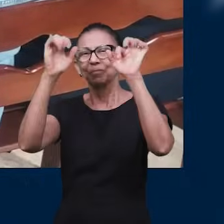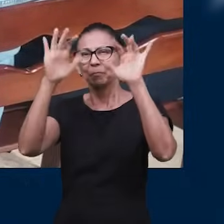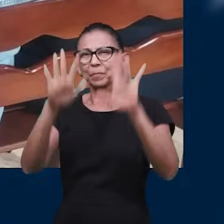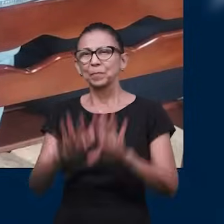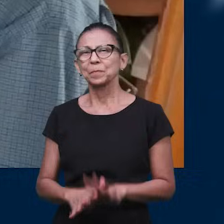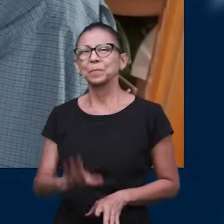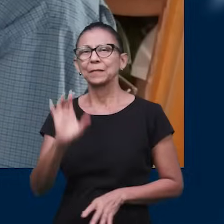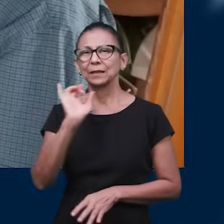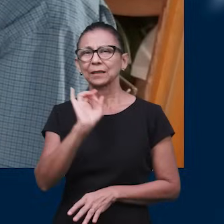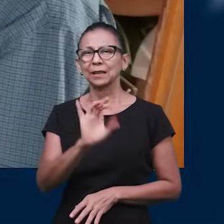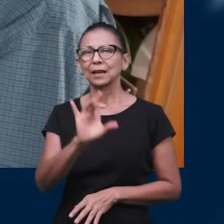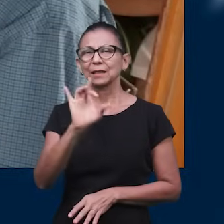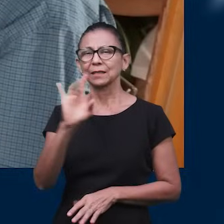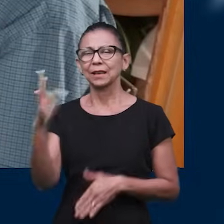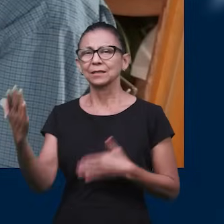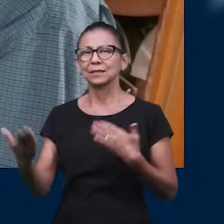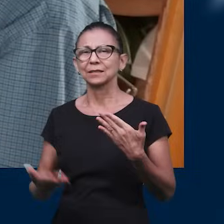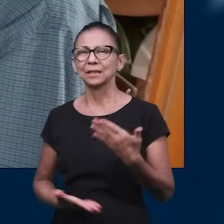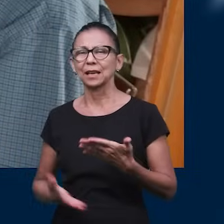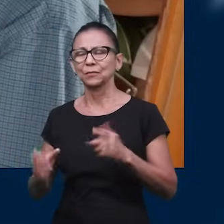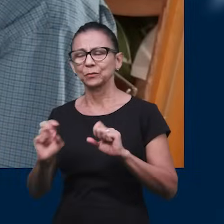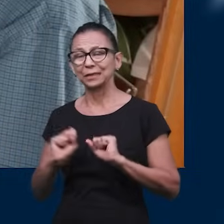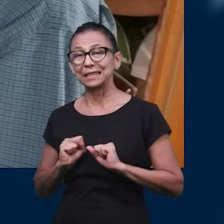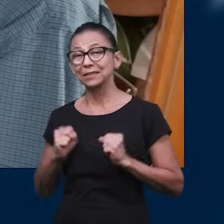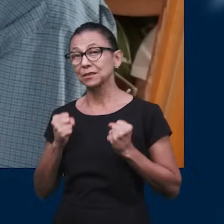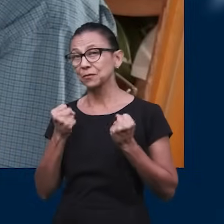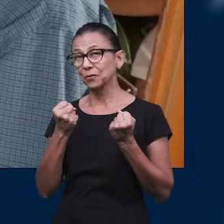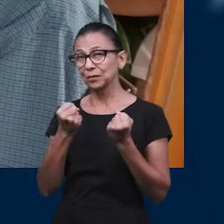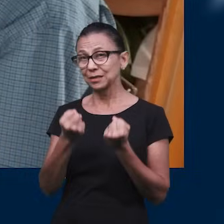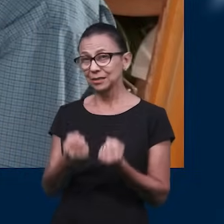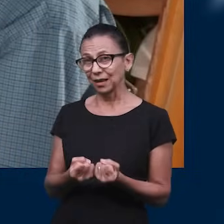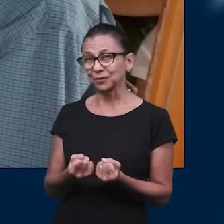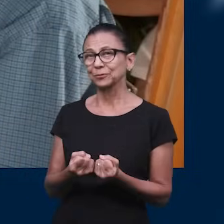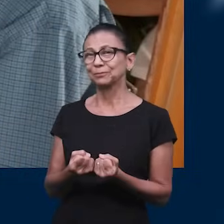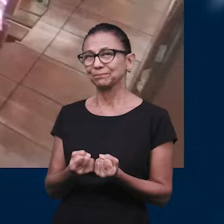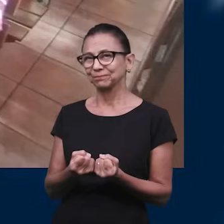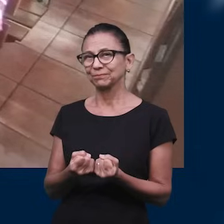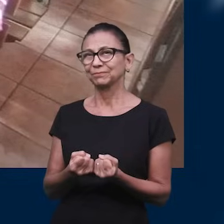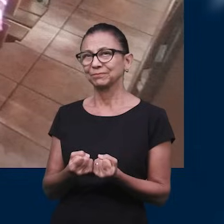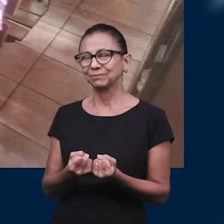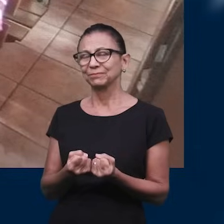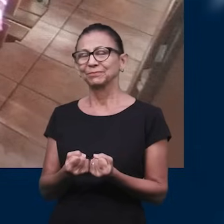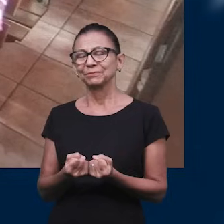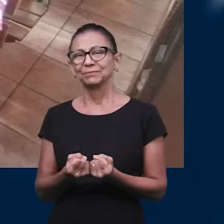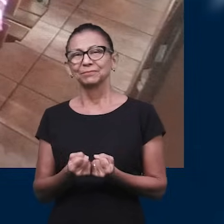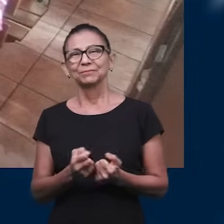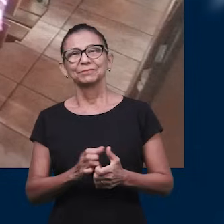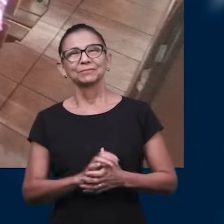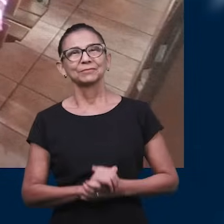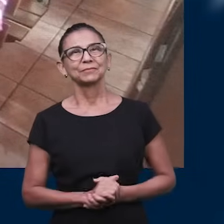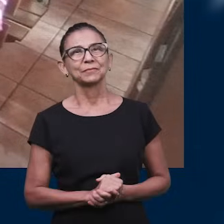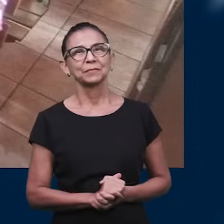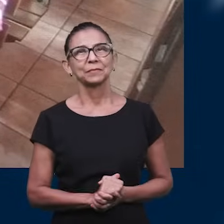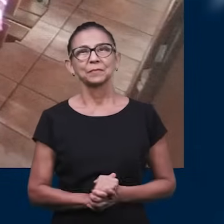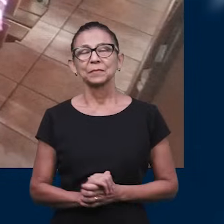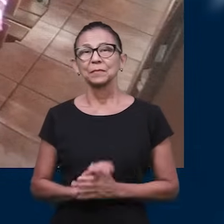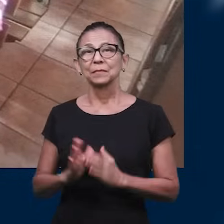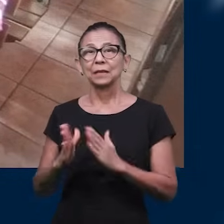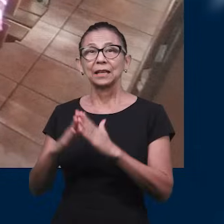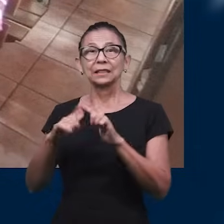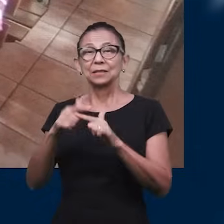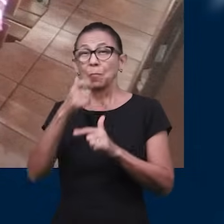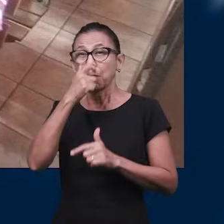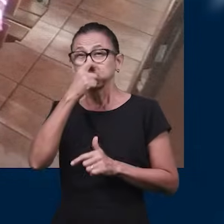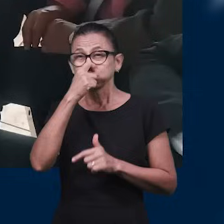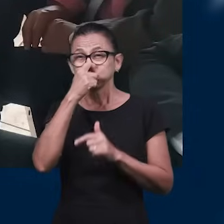e a dedicação dos irmãos empenhados nesta grande mobilização. A casa do Senhor se encheu. O